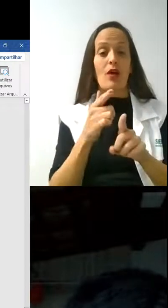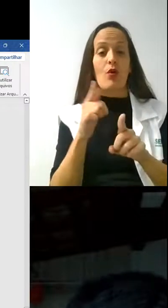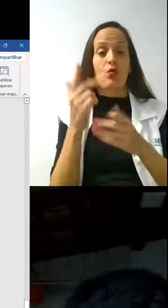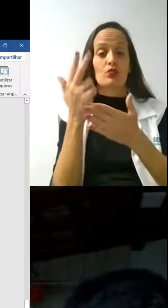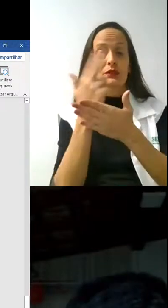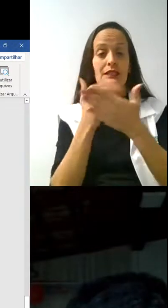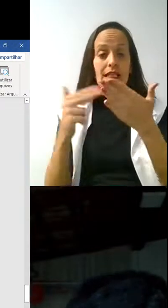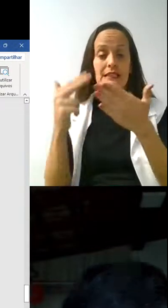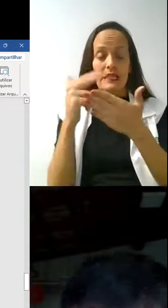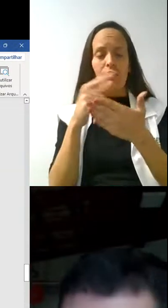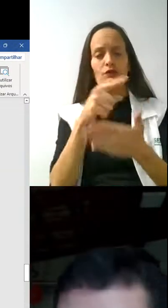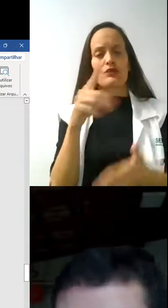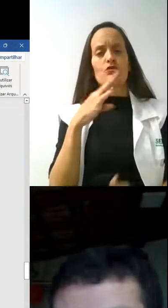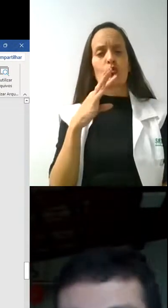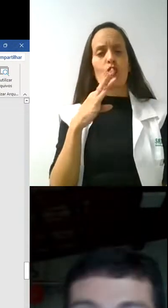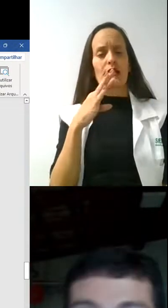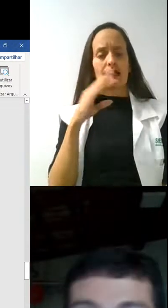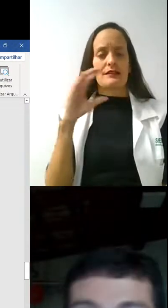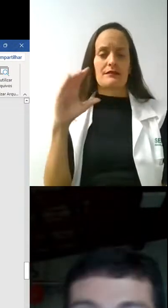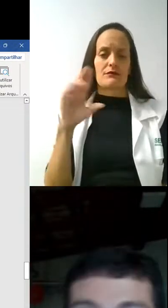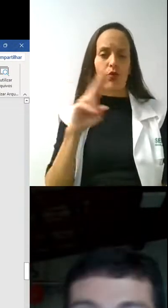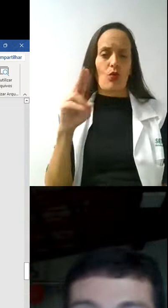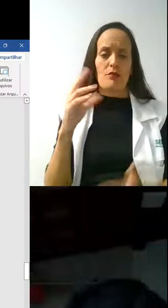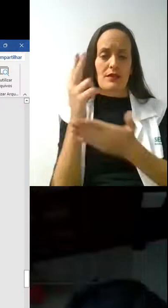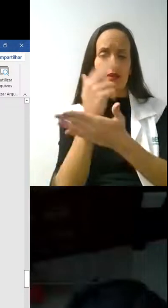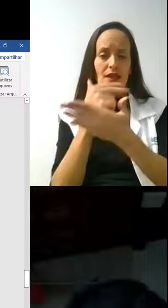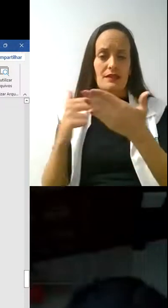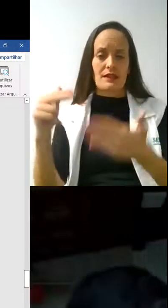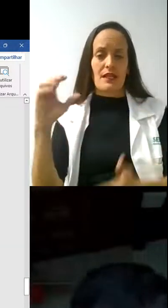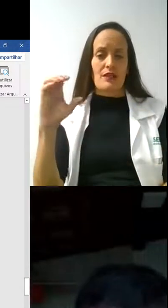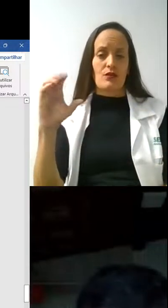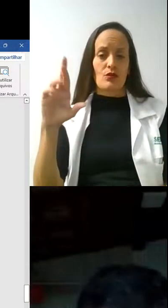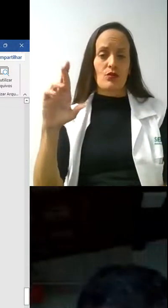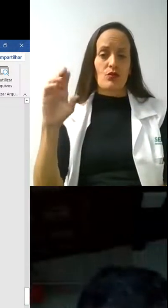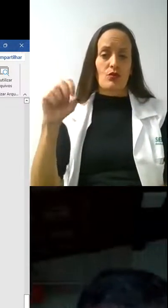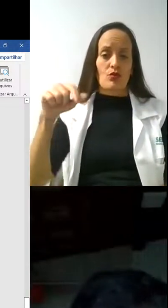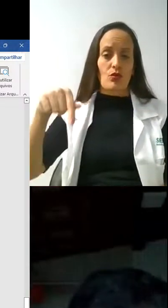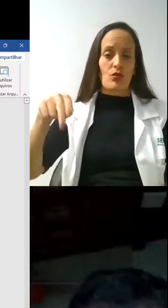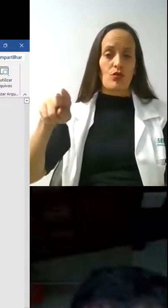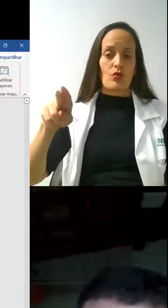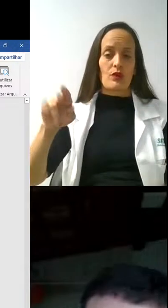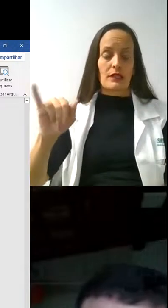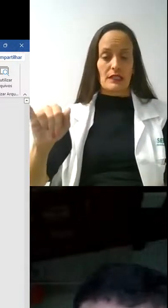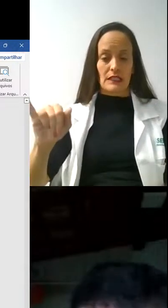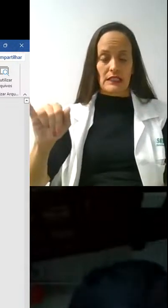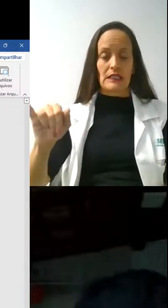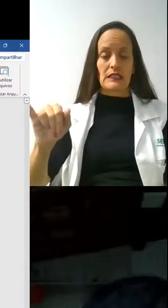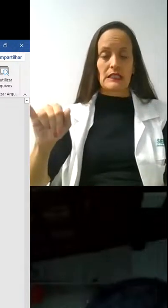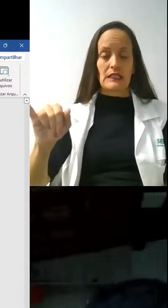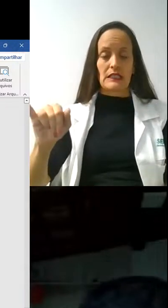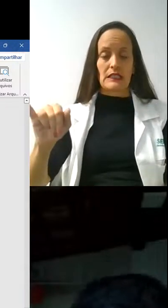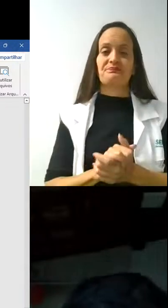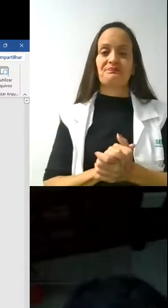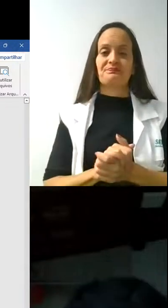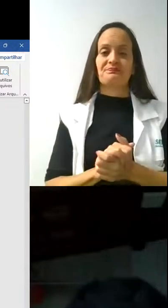aos que a gente já estava analisando aqui anteriormente, né? Aqui a gente tinha um croquis que a gente analisou as medidas, né? Esse croquis aqui,